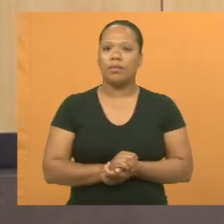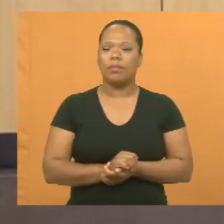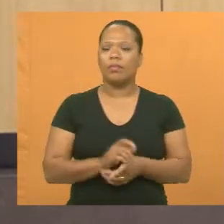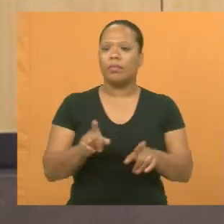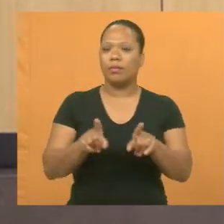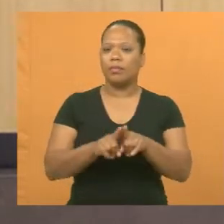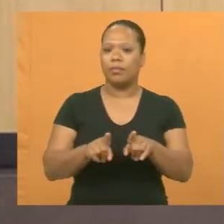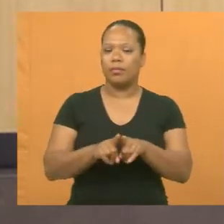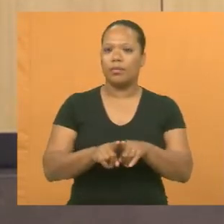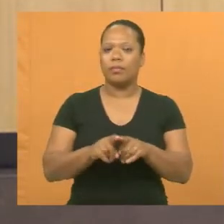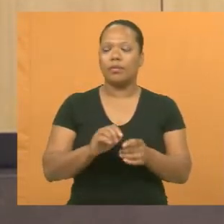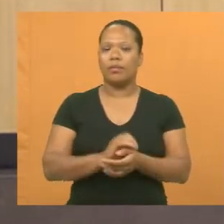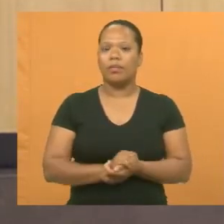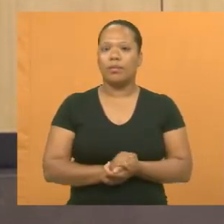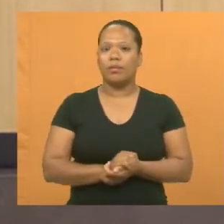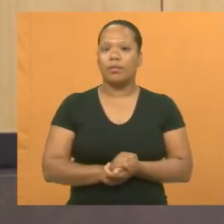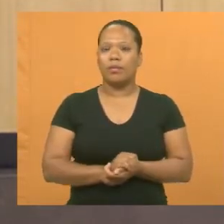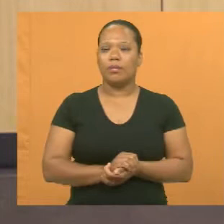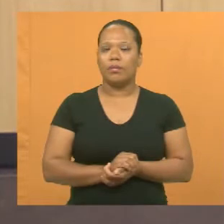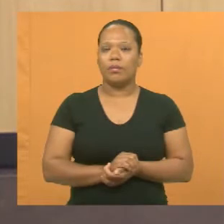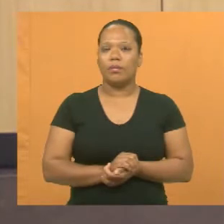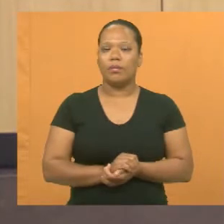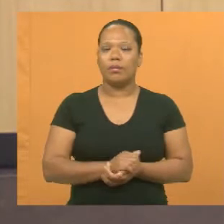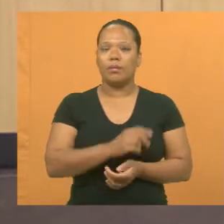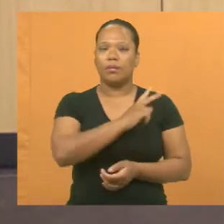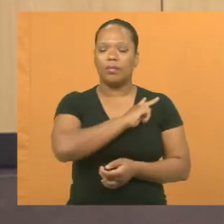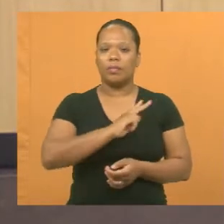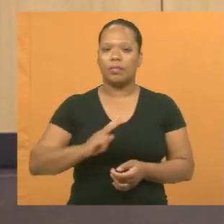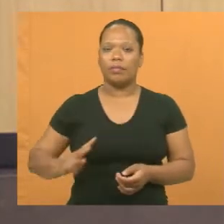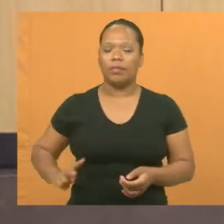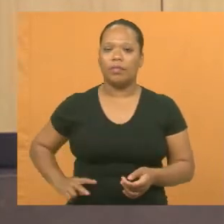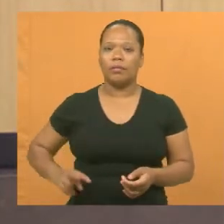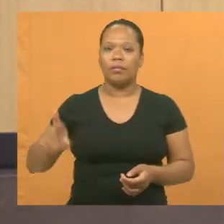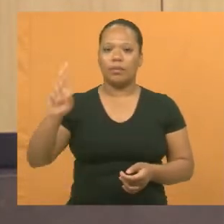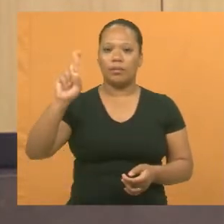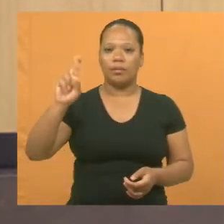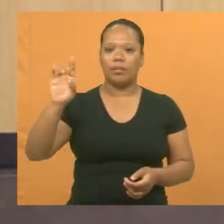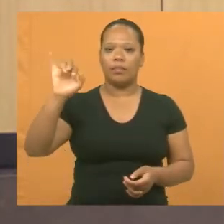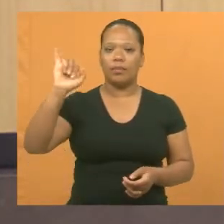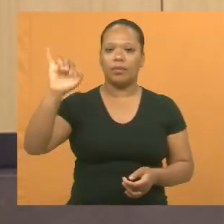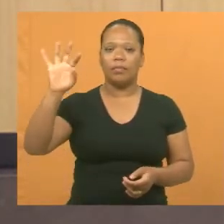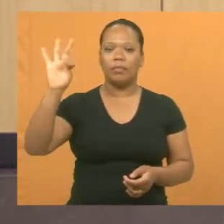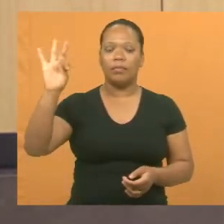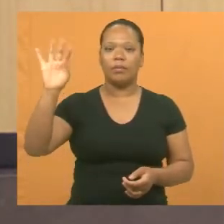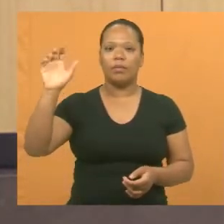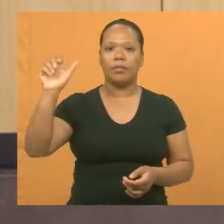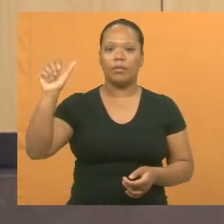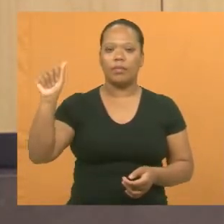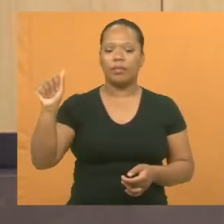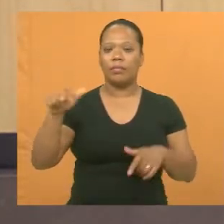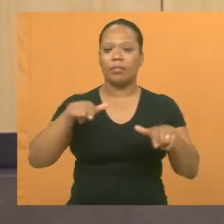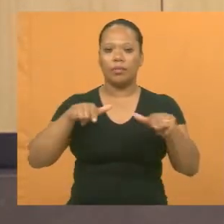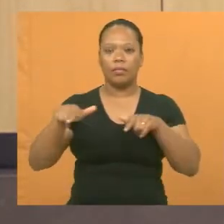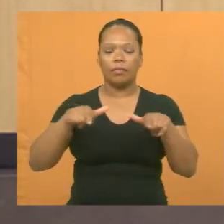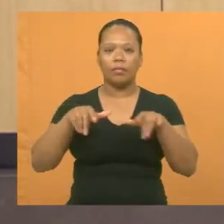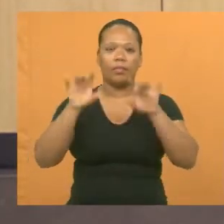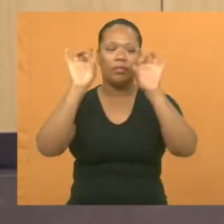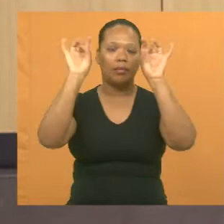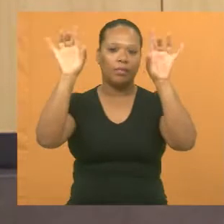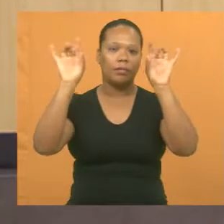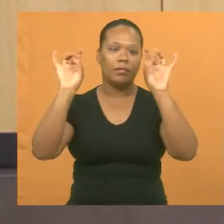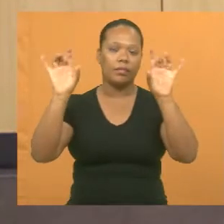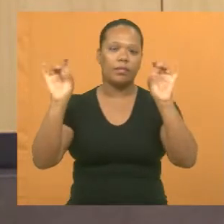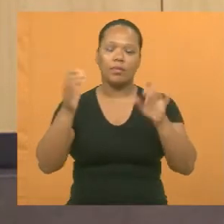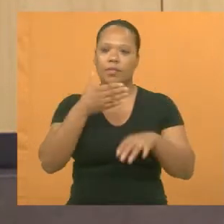Idade de Jacareí, edição 2018, a vereadora da Melhor Idade, Rita Emília Máximo de Almeida, pelo trabalho especial e